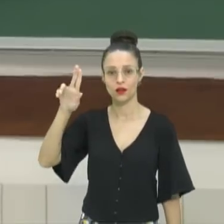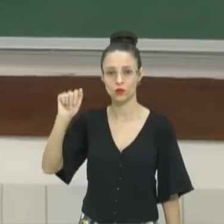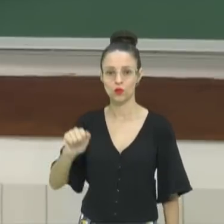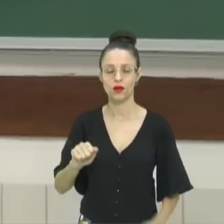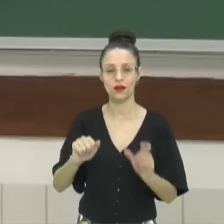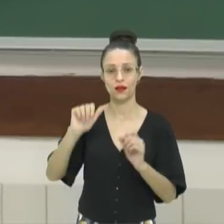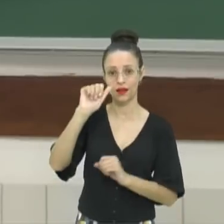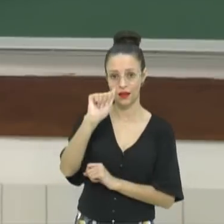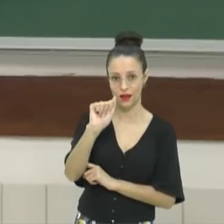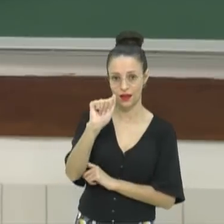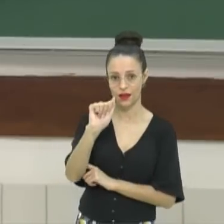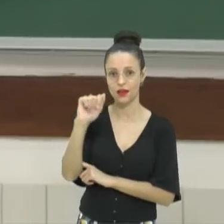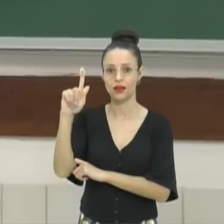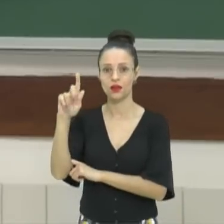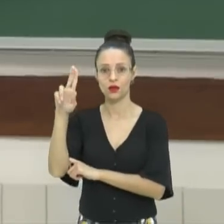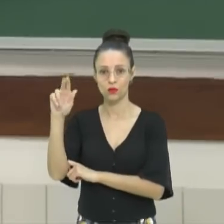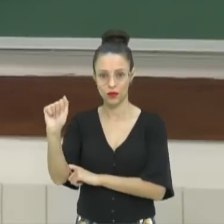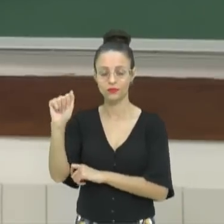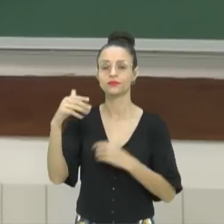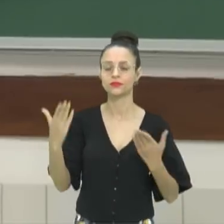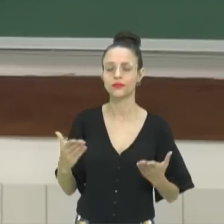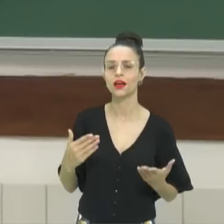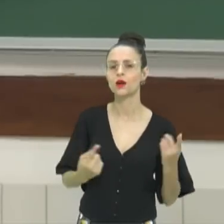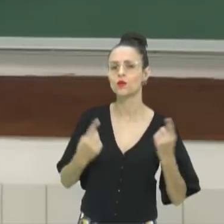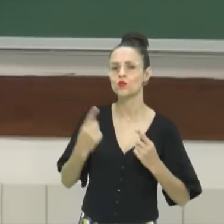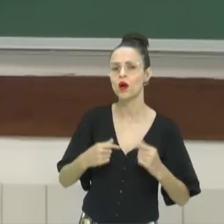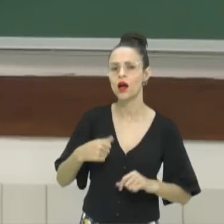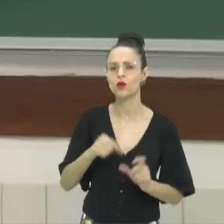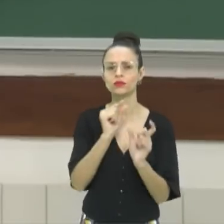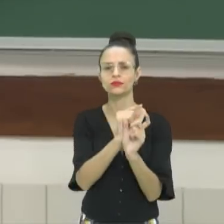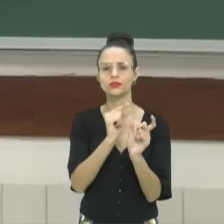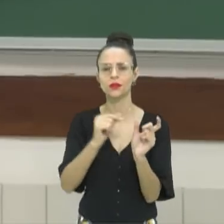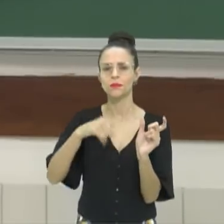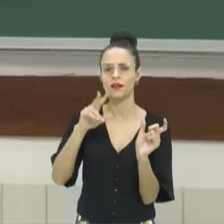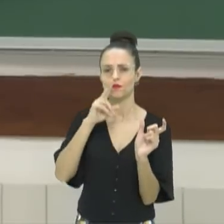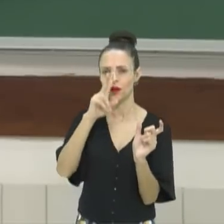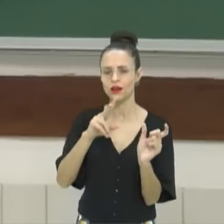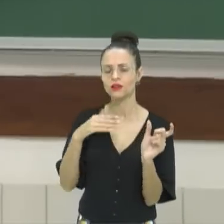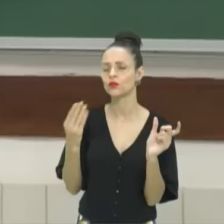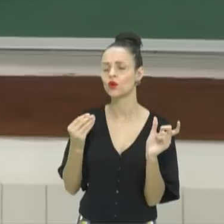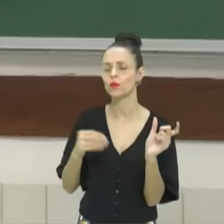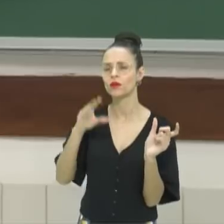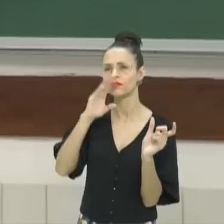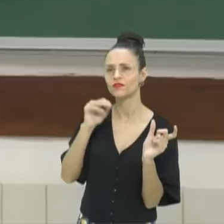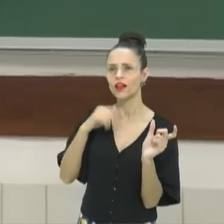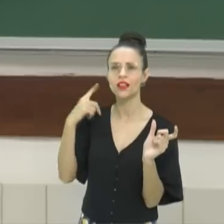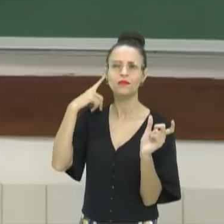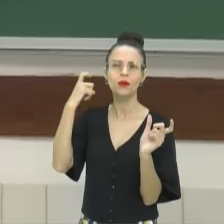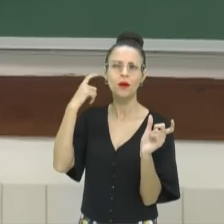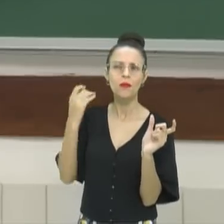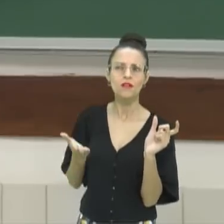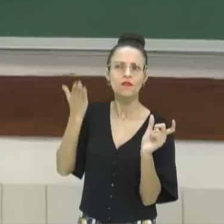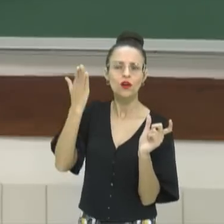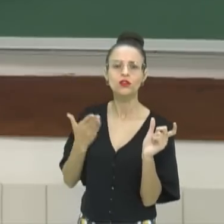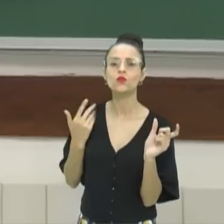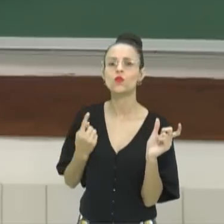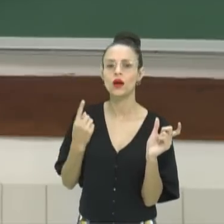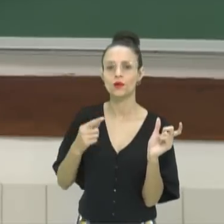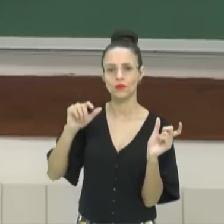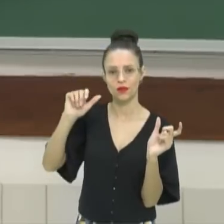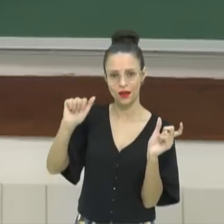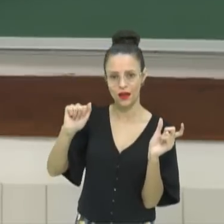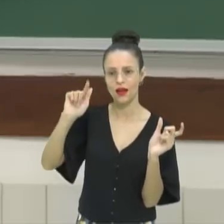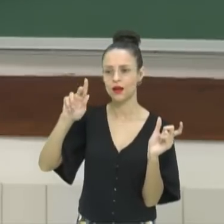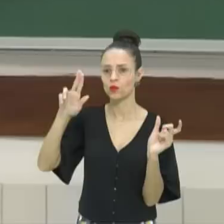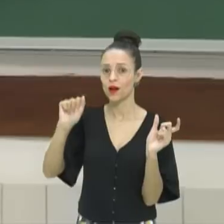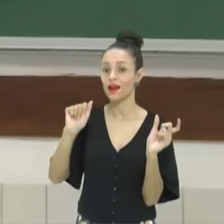só. Água. Qual que é a sílaba mais forte? A gente fala água ou fala aguá?